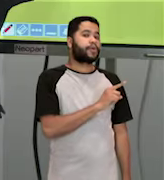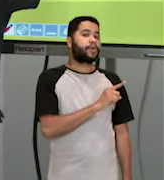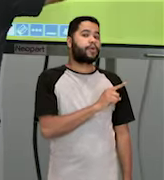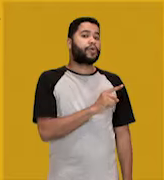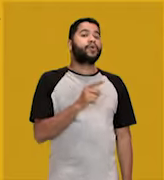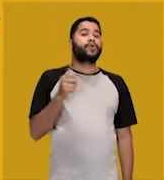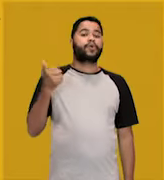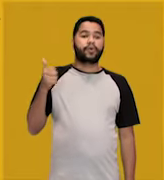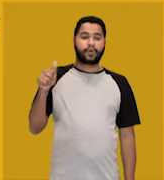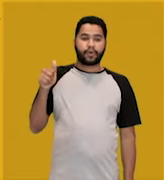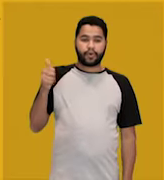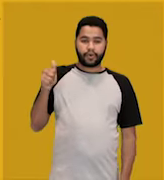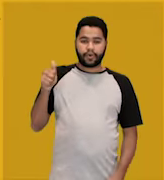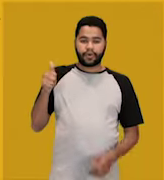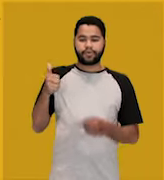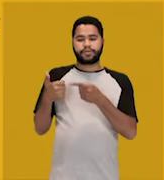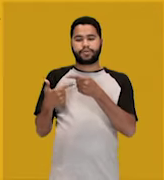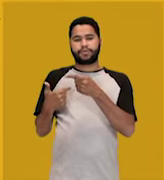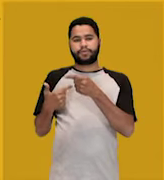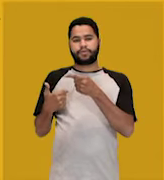10, 11. Então, seria